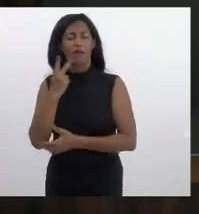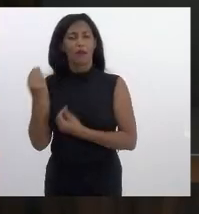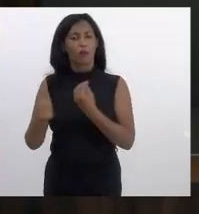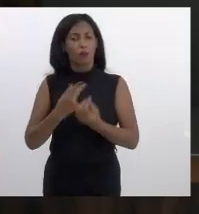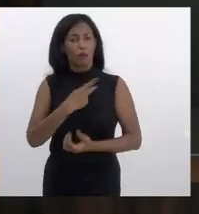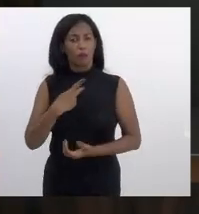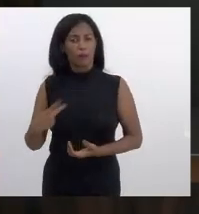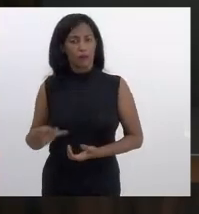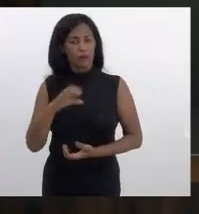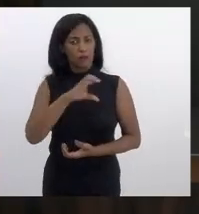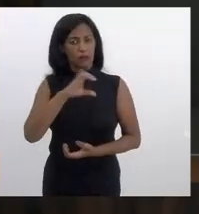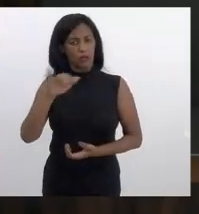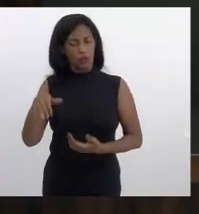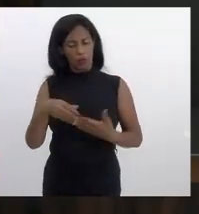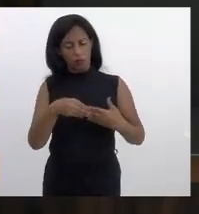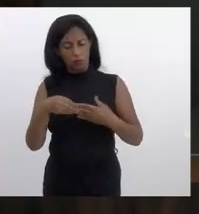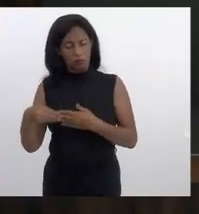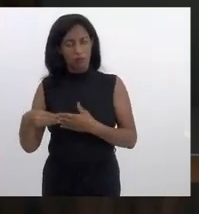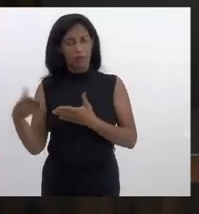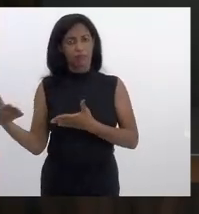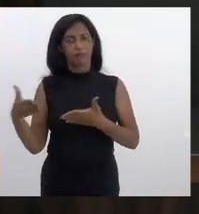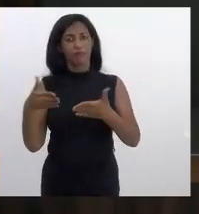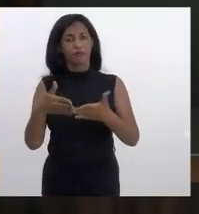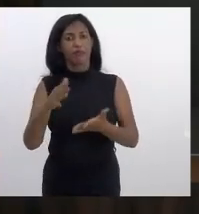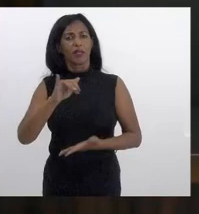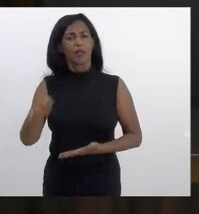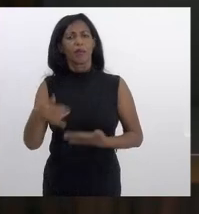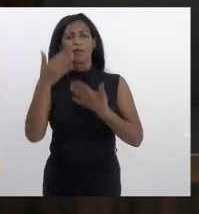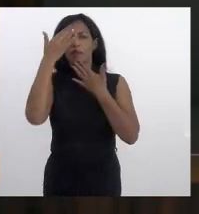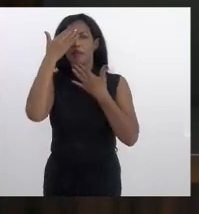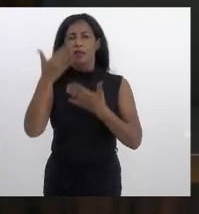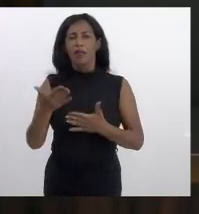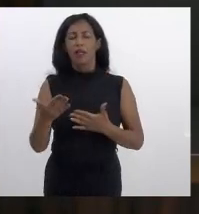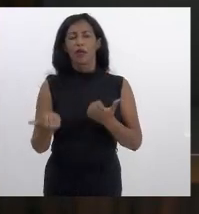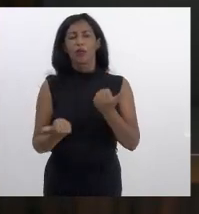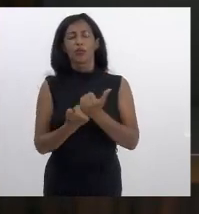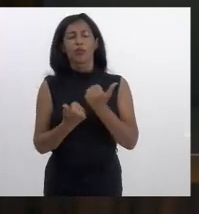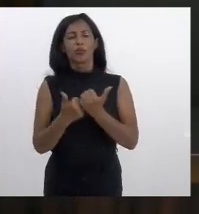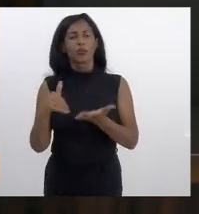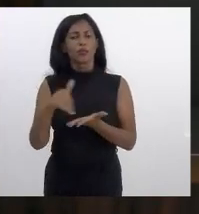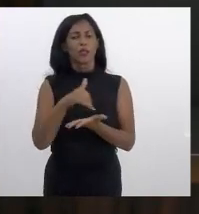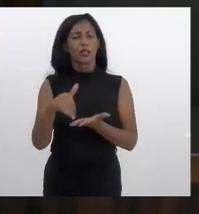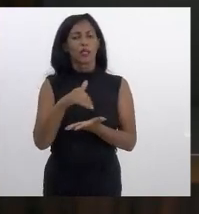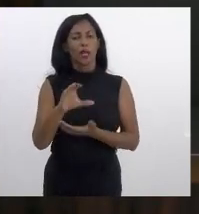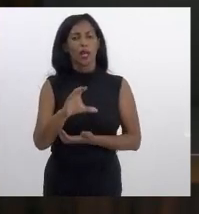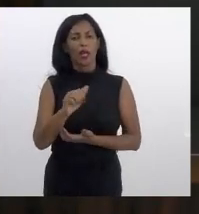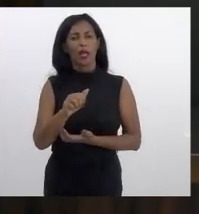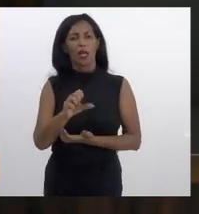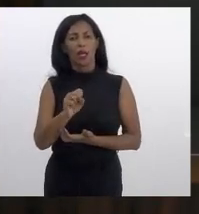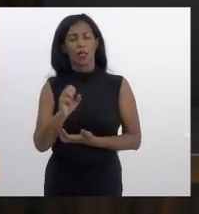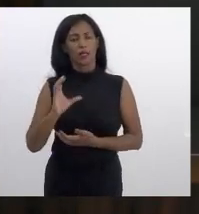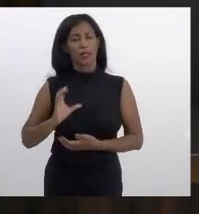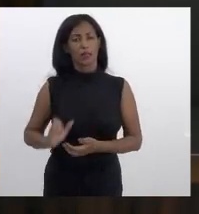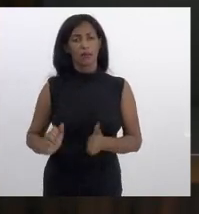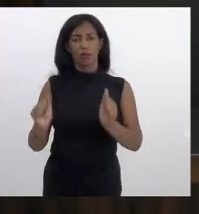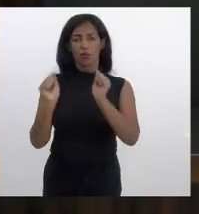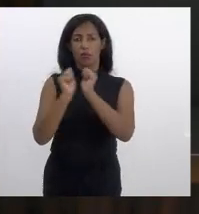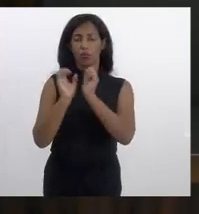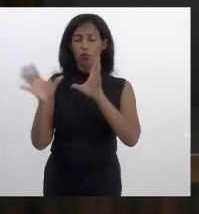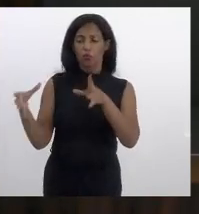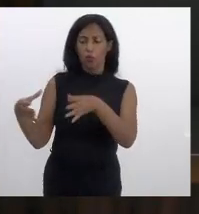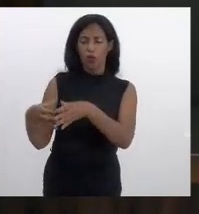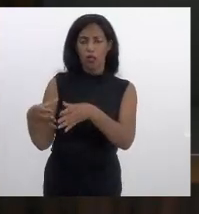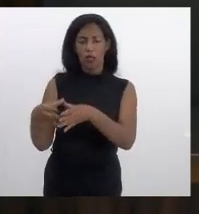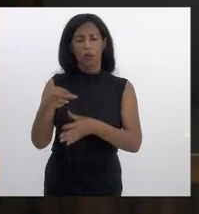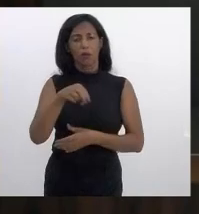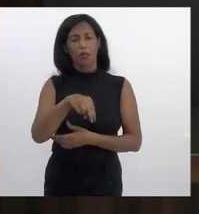ccj nosso caminhamento É nesse sentido que era aproveitar aqui para agradecer o subsecretário Adilson da casa civil juntamente com toda a equipe de